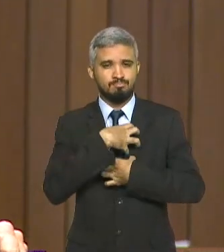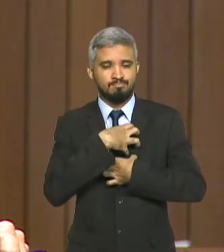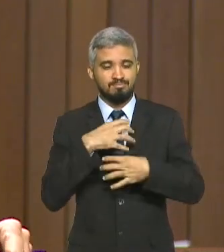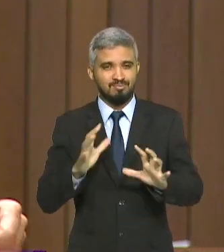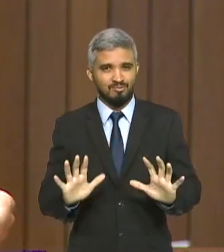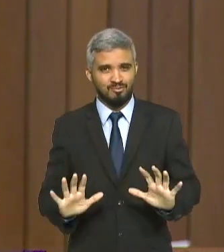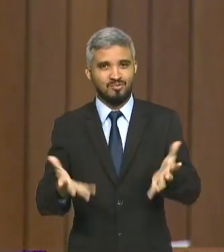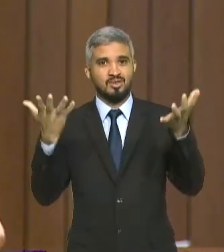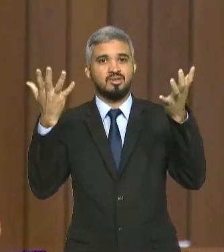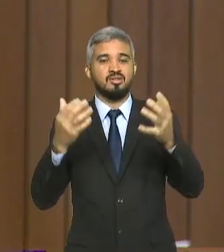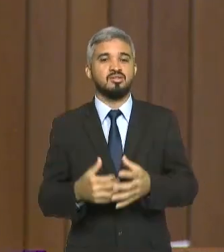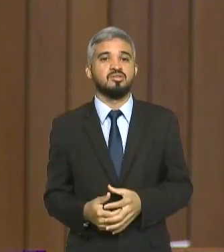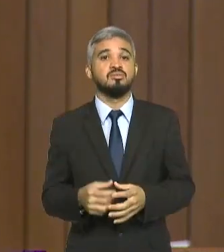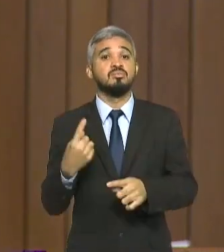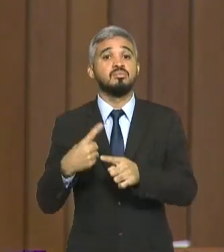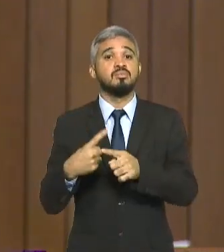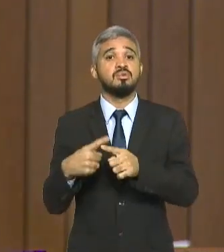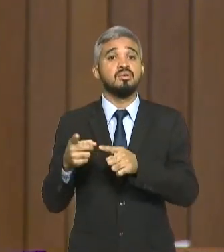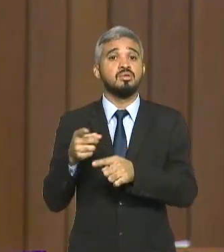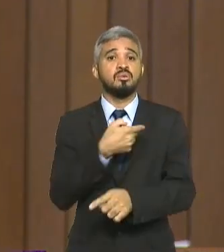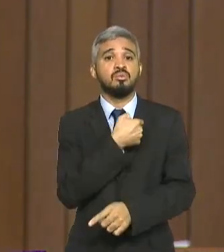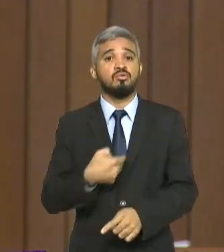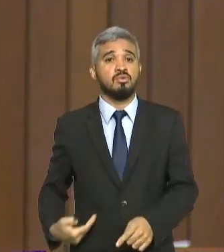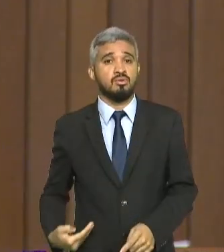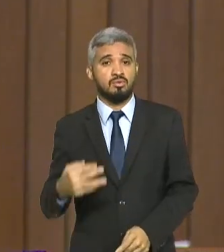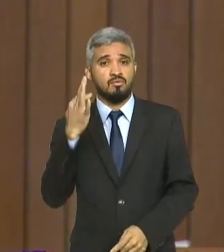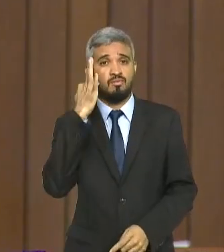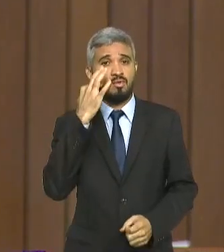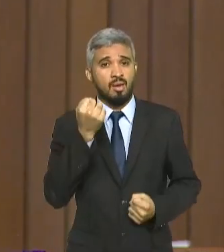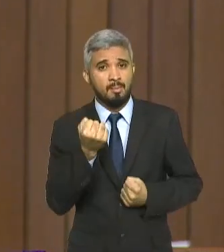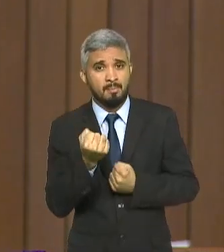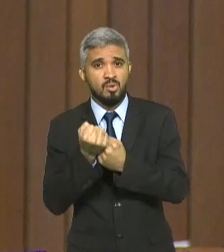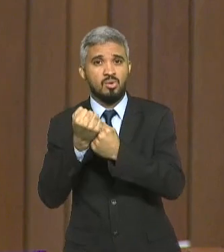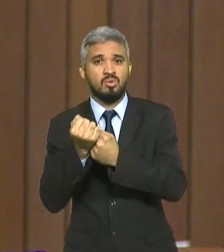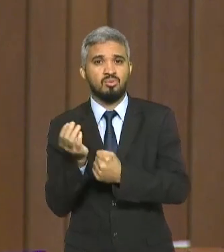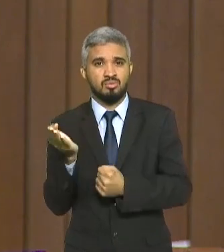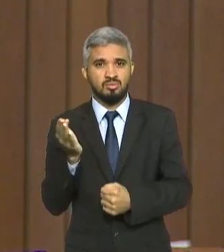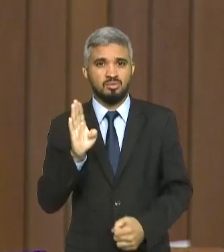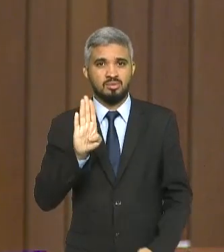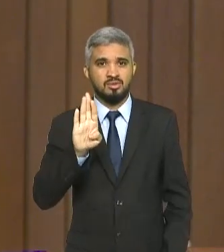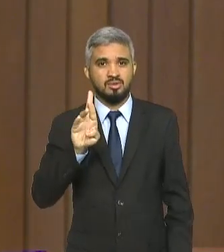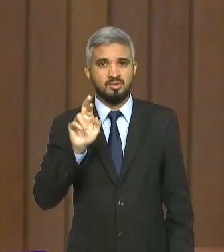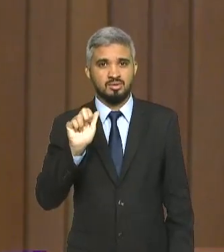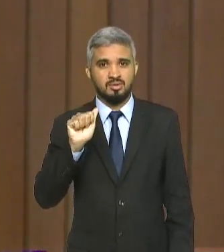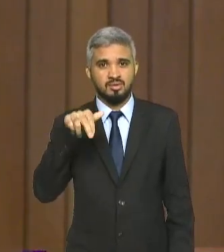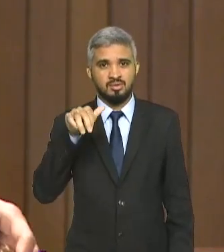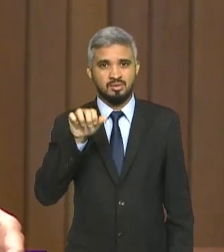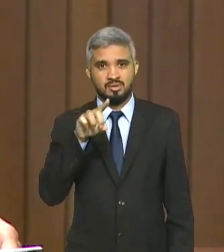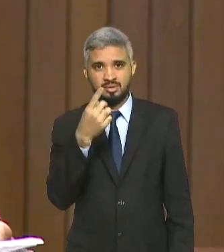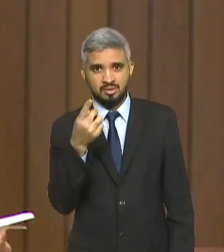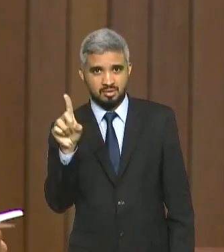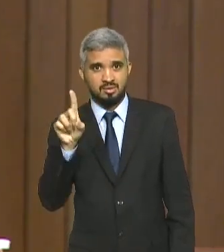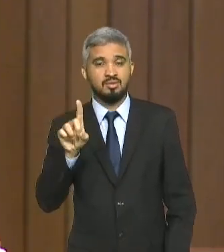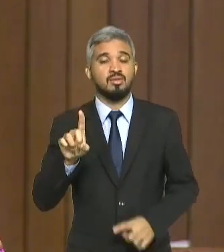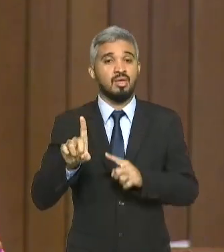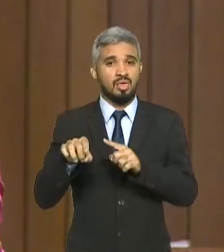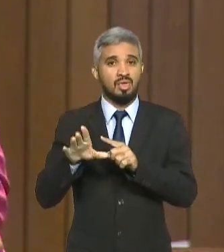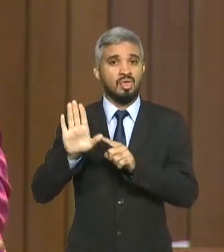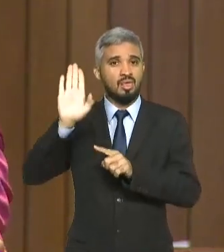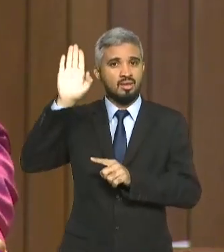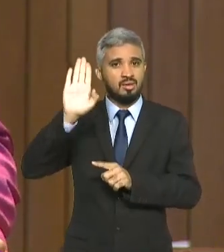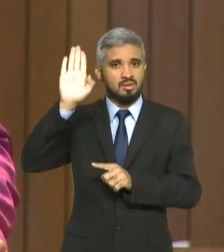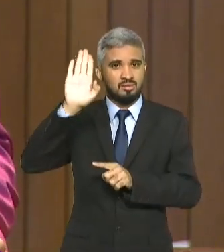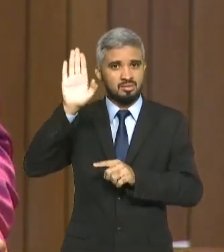favor de Carlos Brandão, vice-governador, como seu pré-candidato a governo do estado do Maranhão. Quero aqui